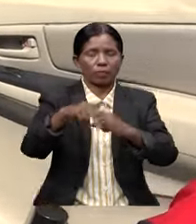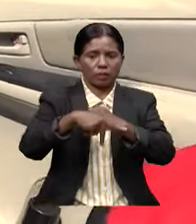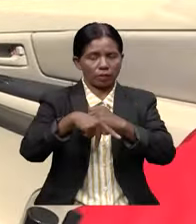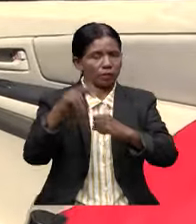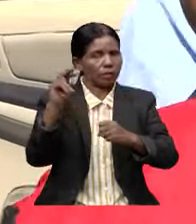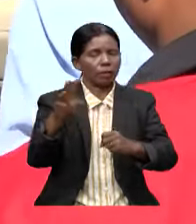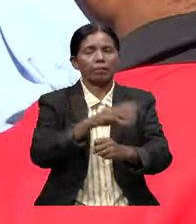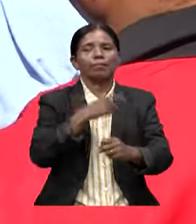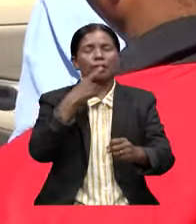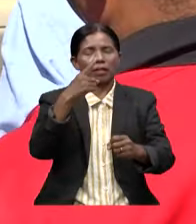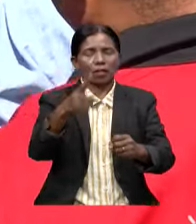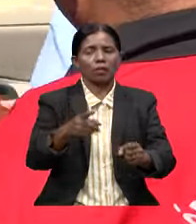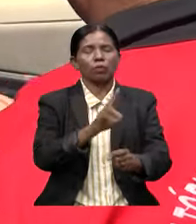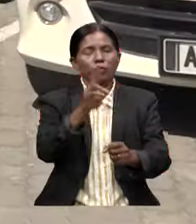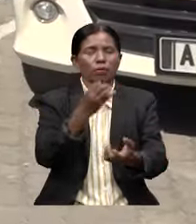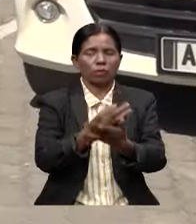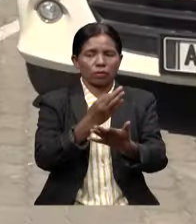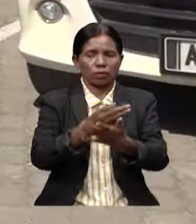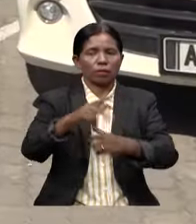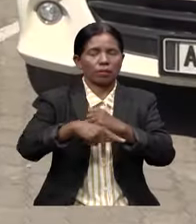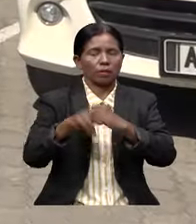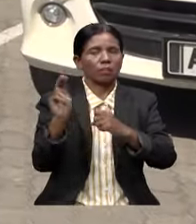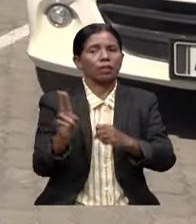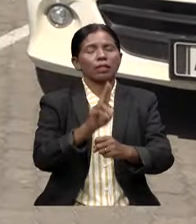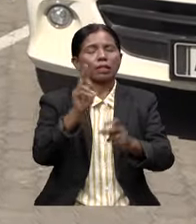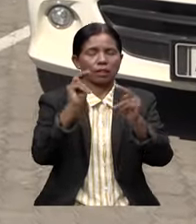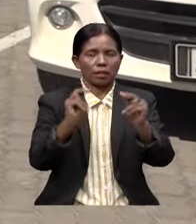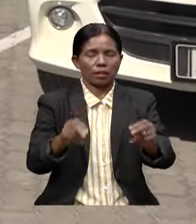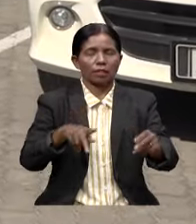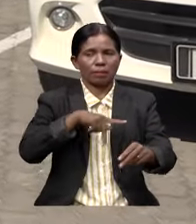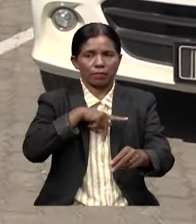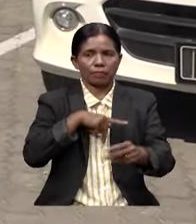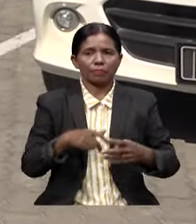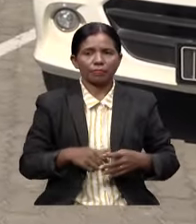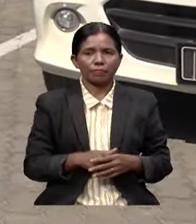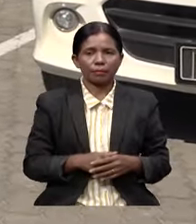Agustino no Olinda alega na imori uja osan subvenção ba interesse privado João Carlos Emerciana Martins GMN.